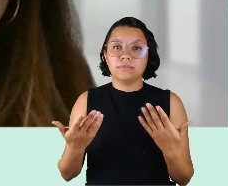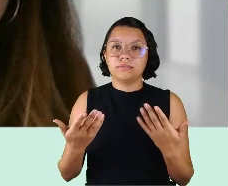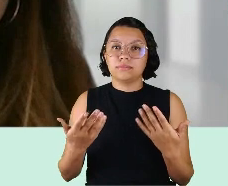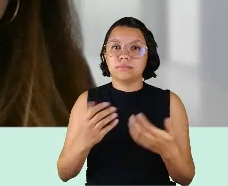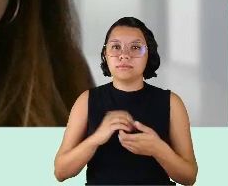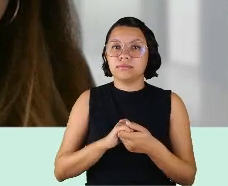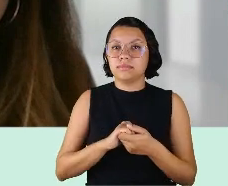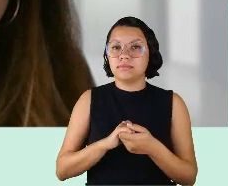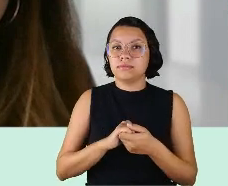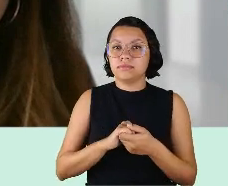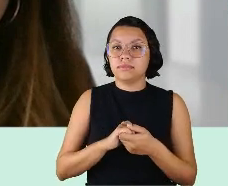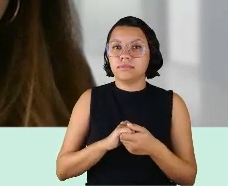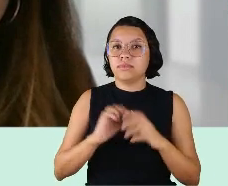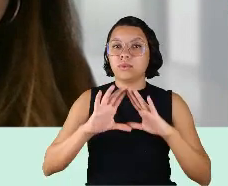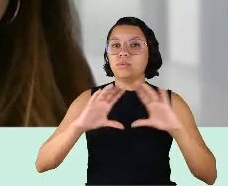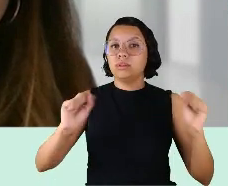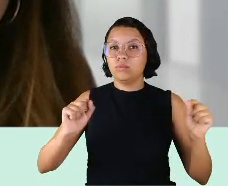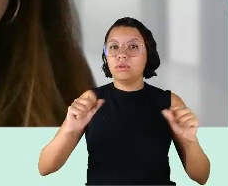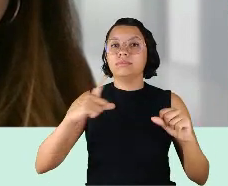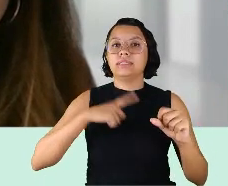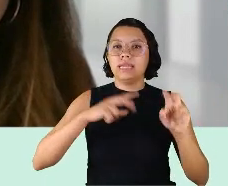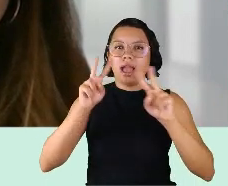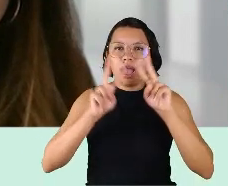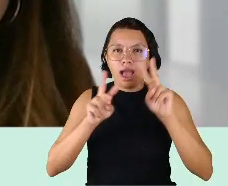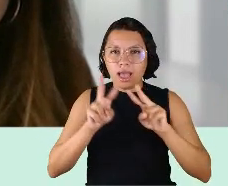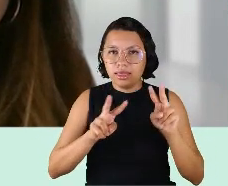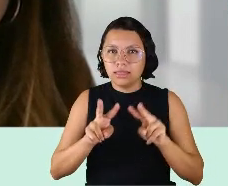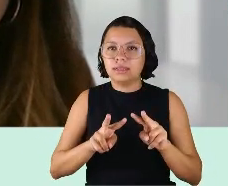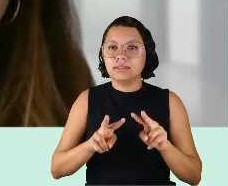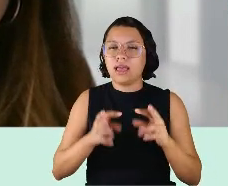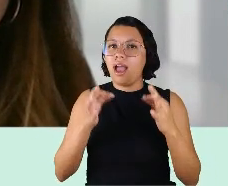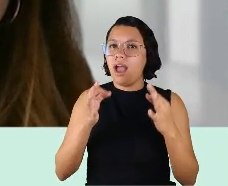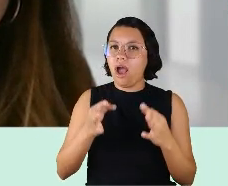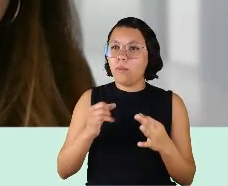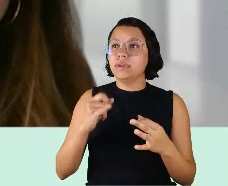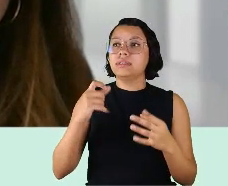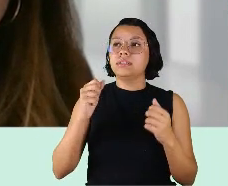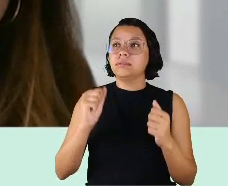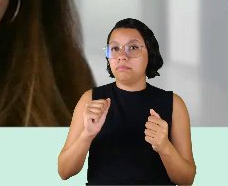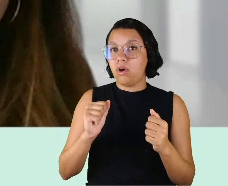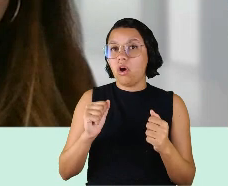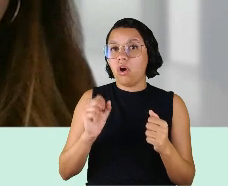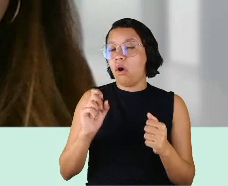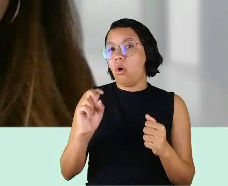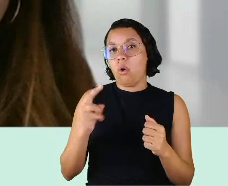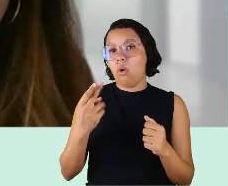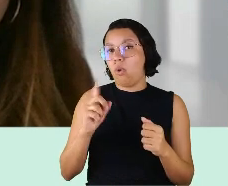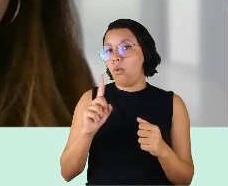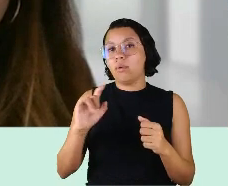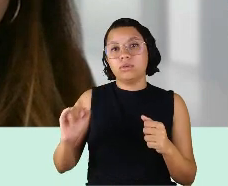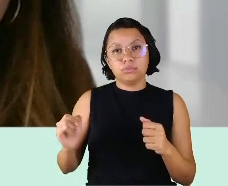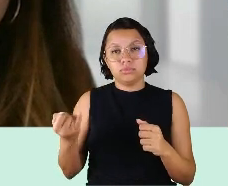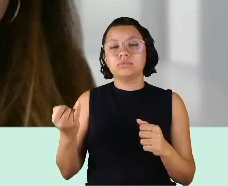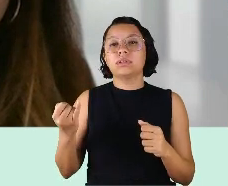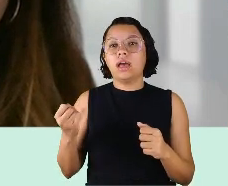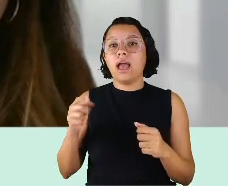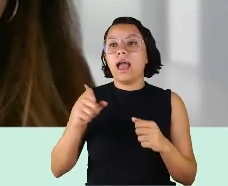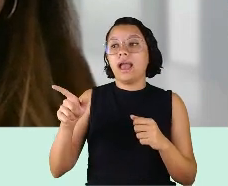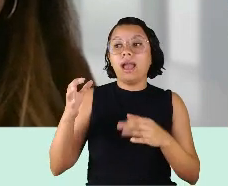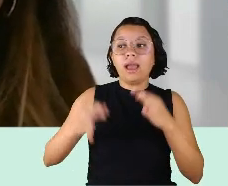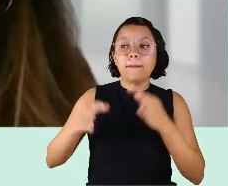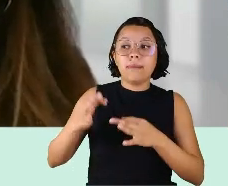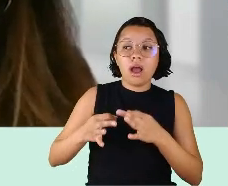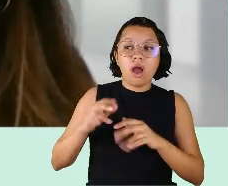Então, o tribunal tem que analisar realmente se é conveniente e oportuno que aquele